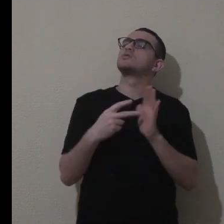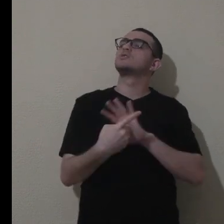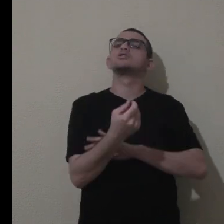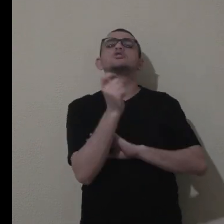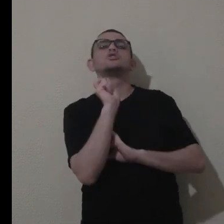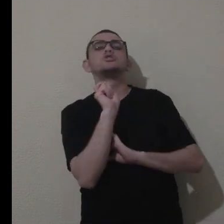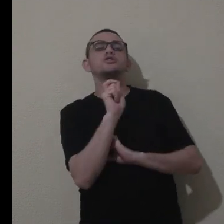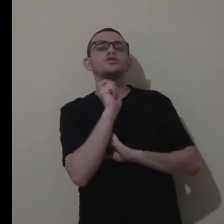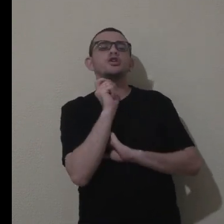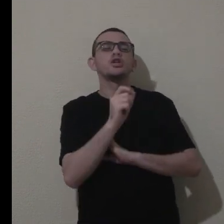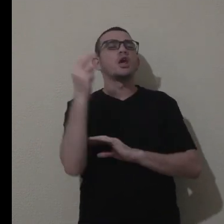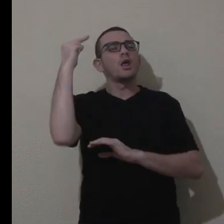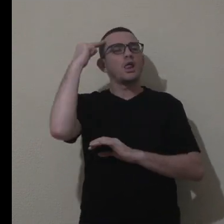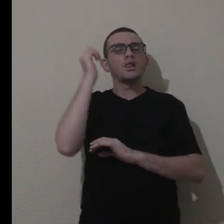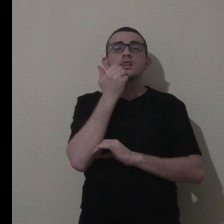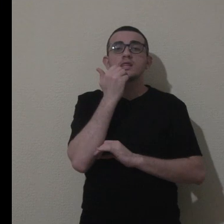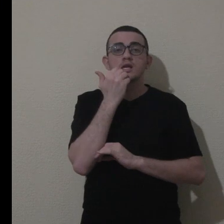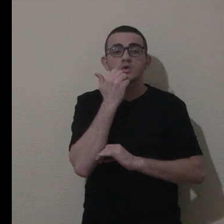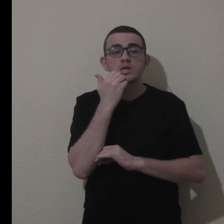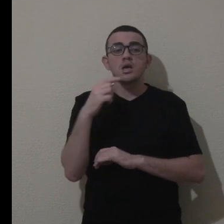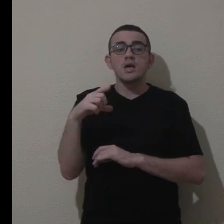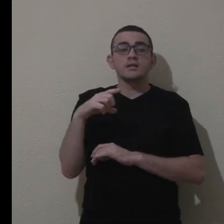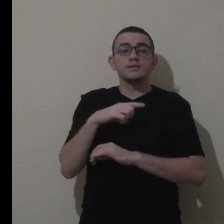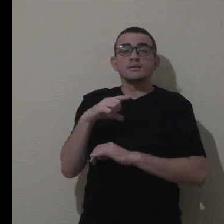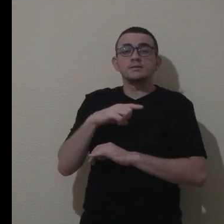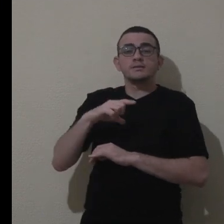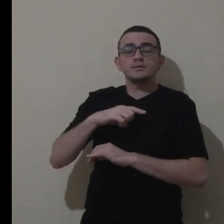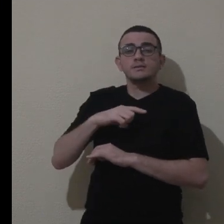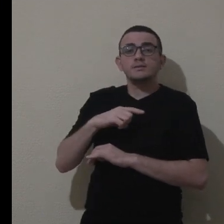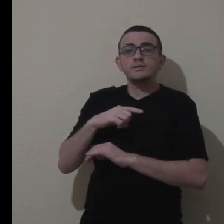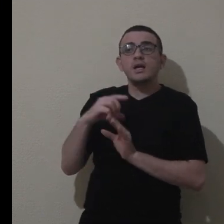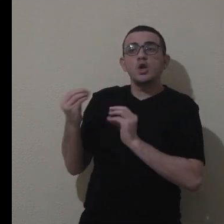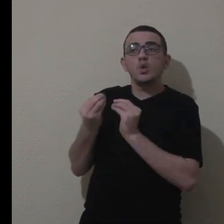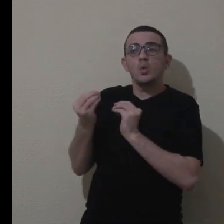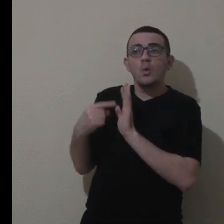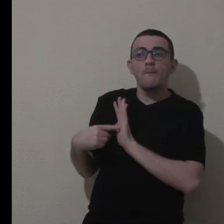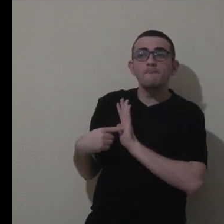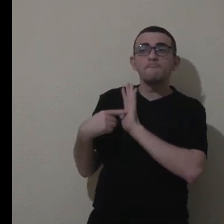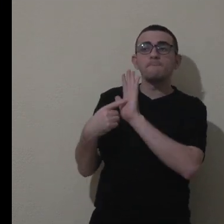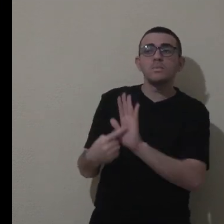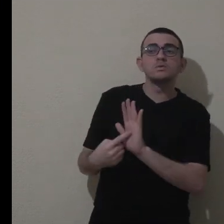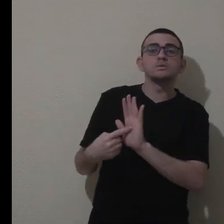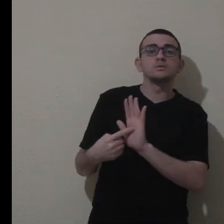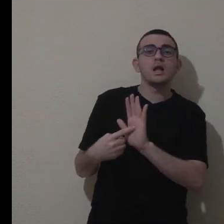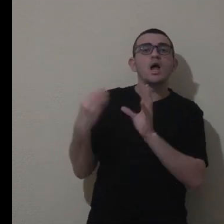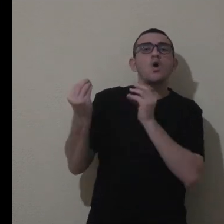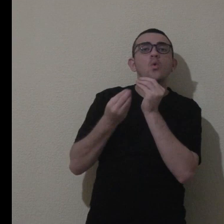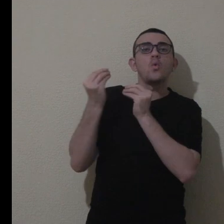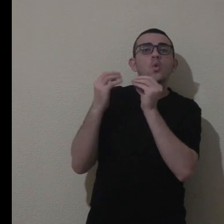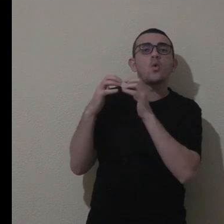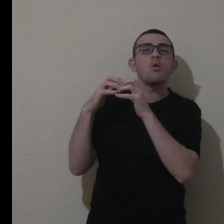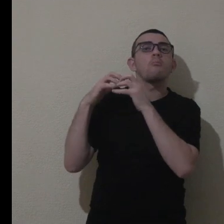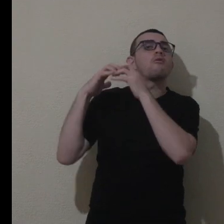de que a neurociência ele tem uma pegada de mostrar como que